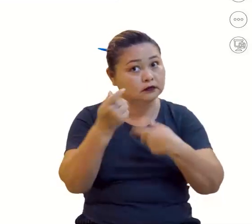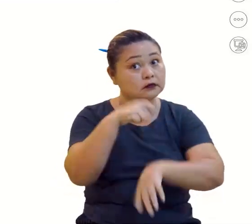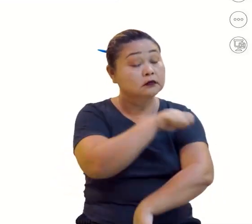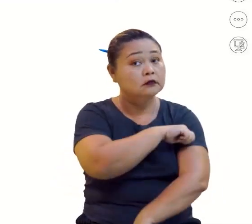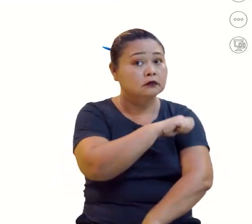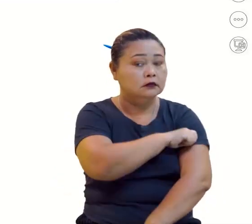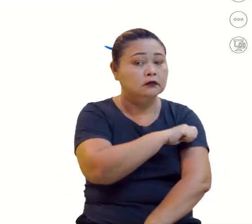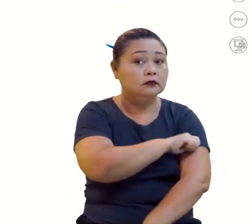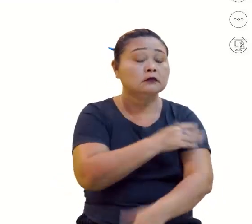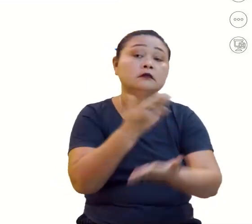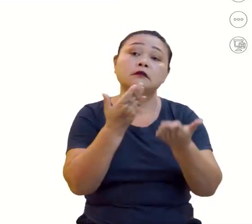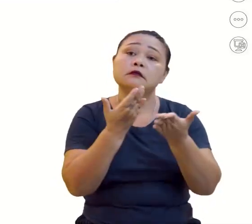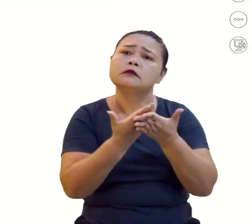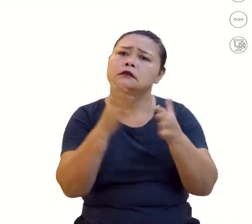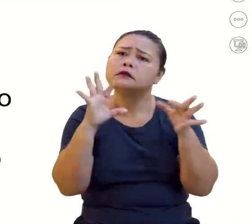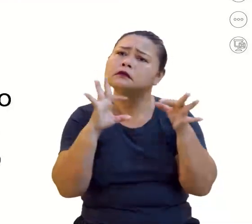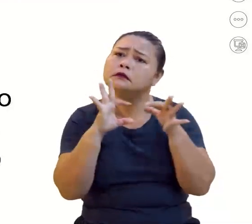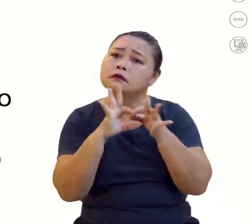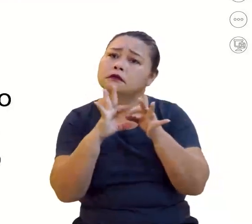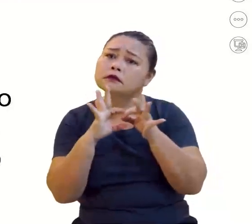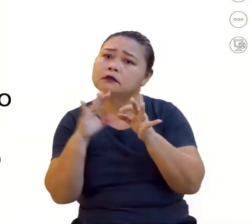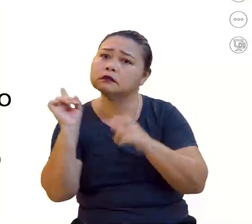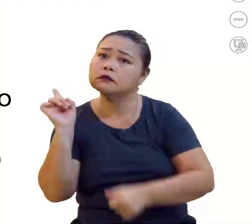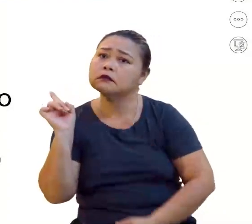estudando. Pelo contexto,